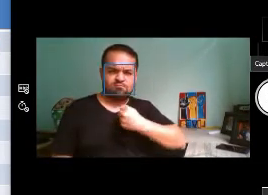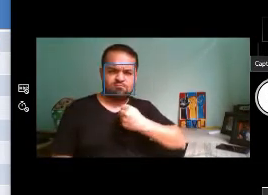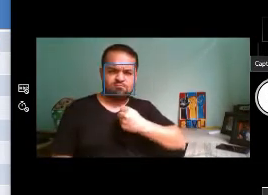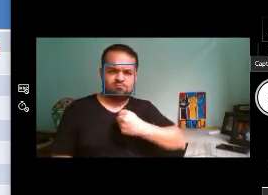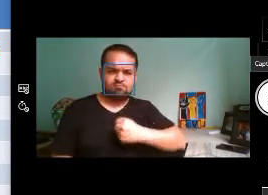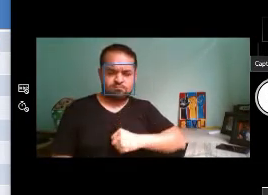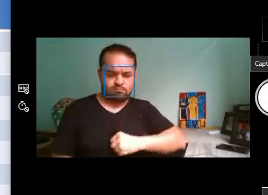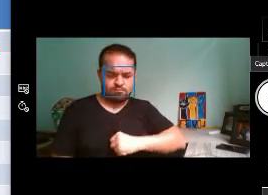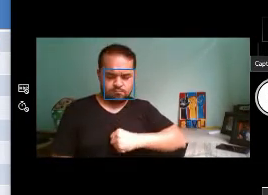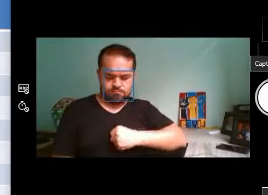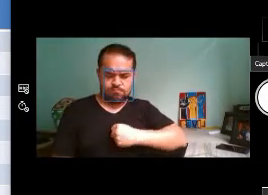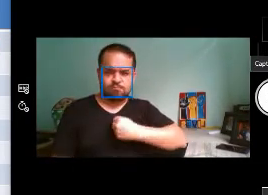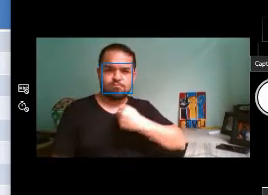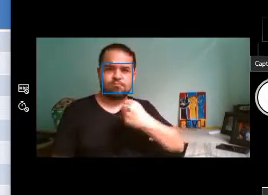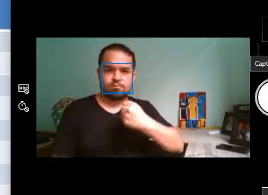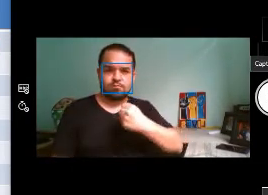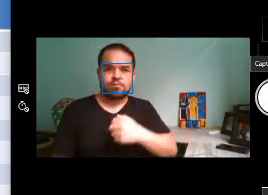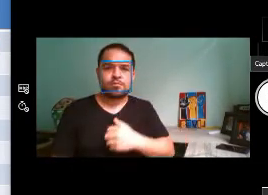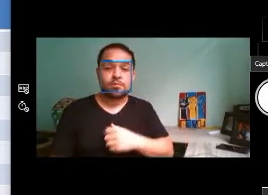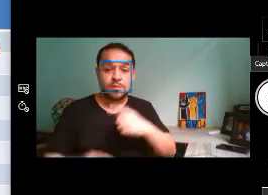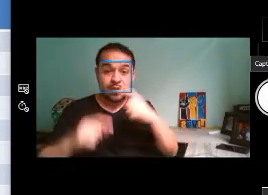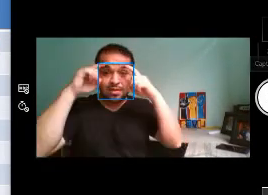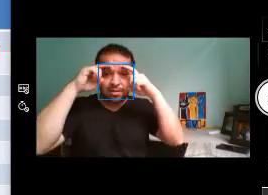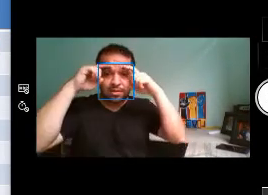Tem expressão.